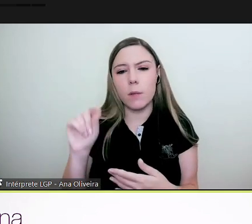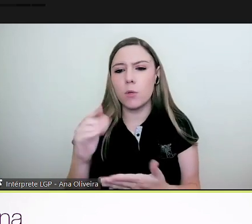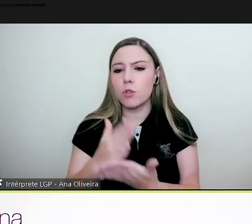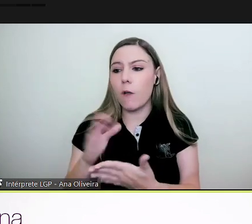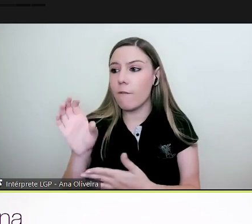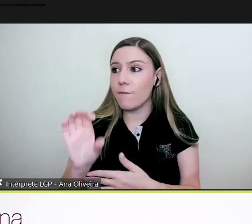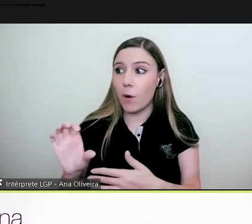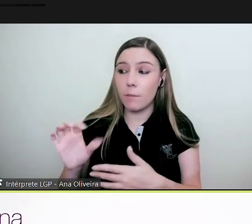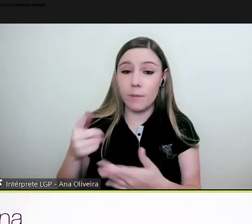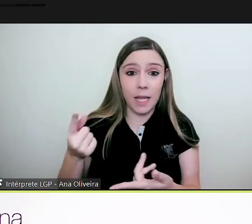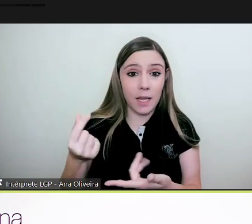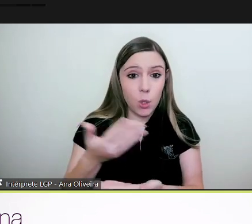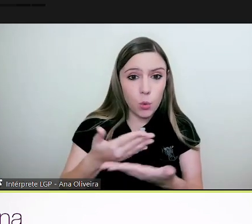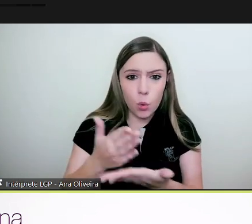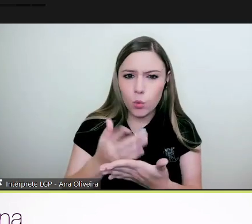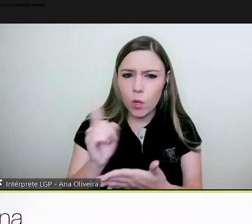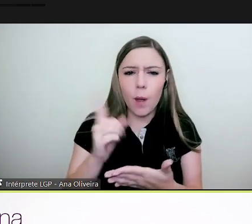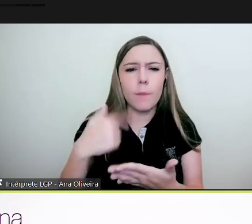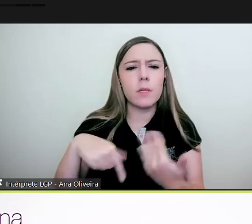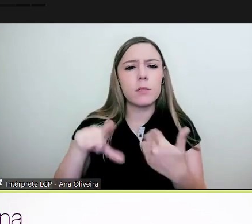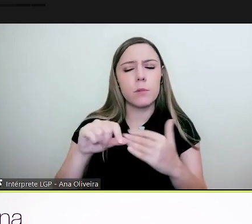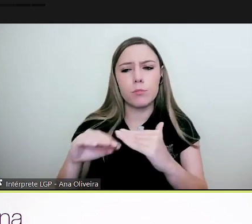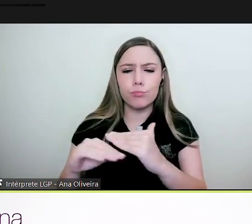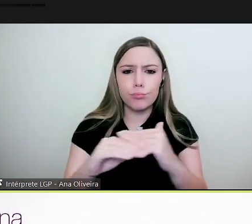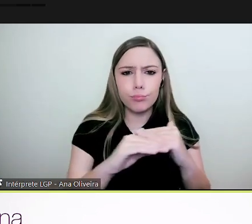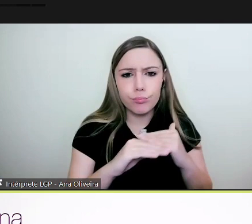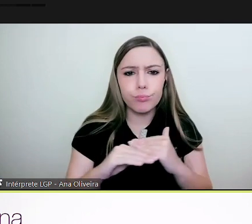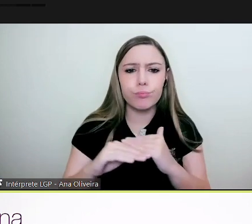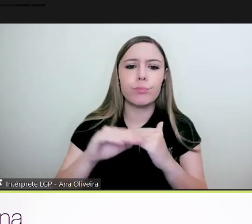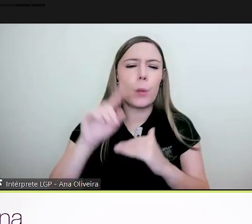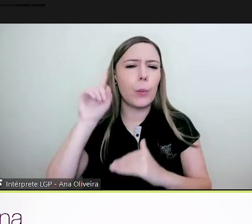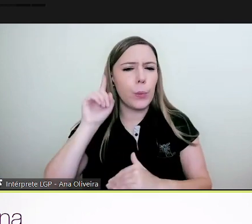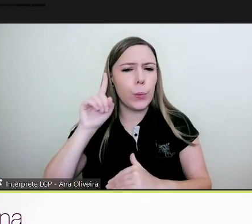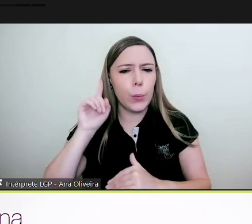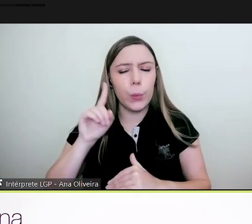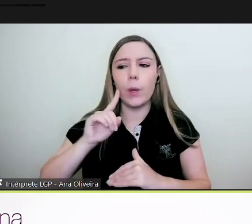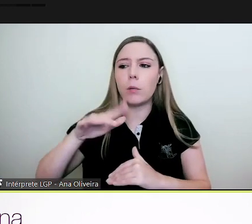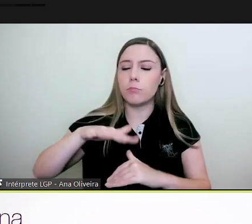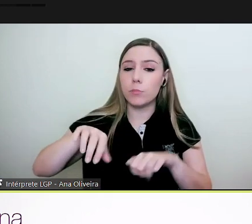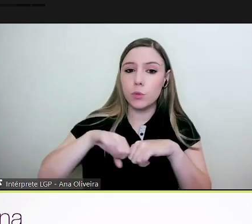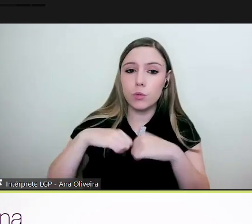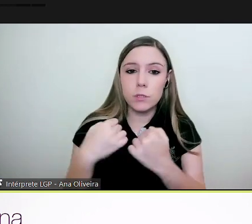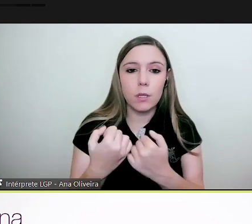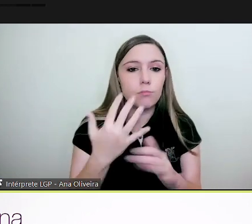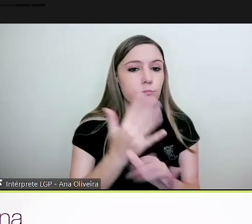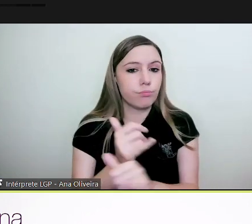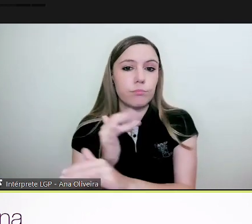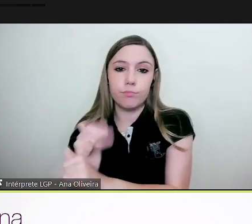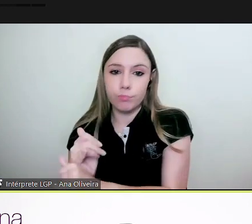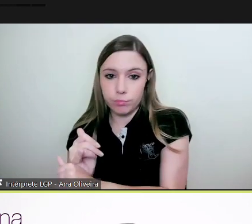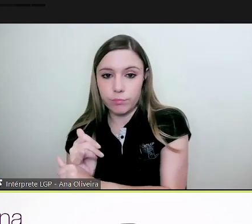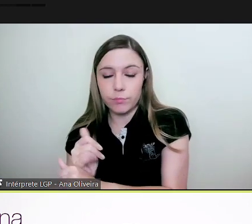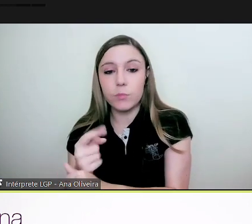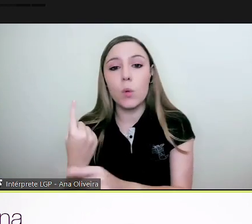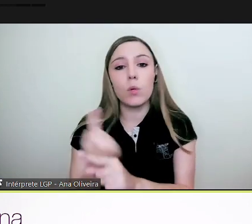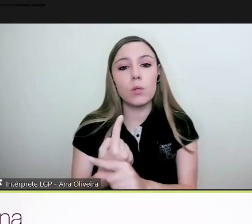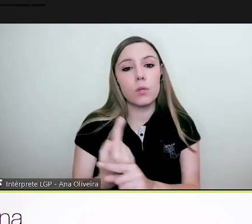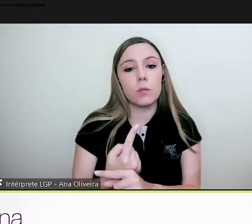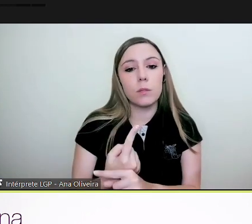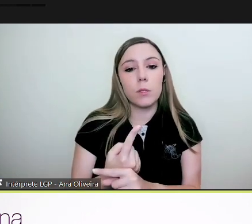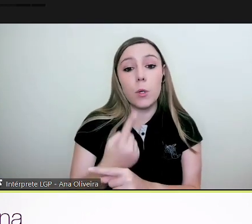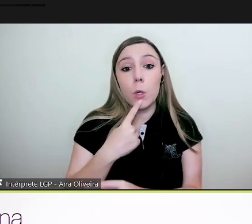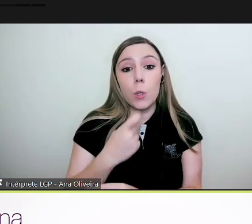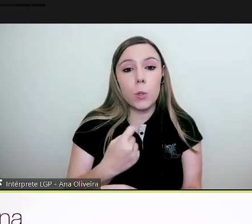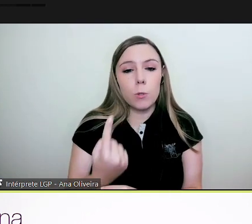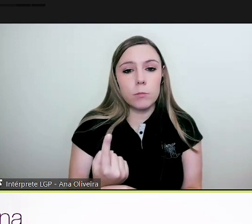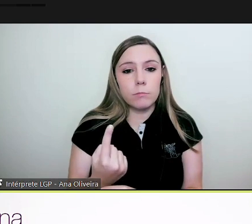económica, mas também de equidade, de relevância, de natureza social, entre outros aspectos. E uma das questões que nos foi colocado